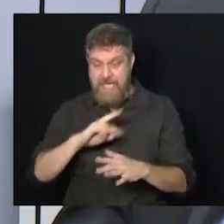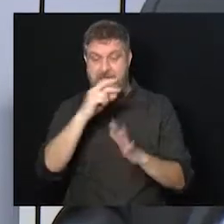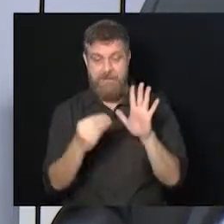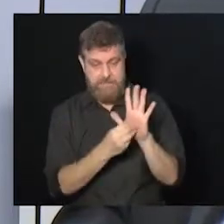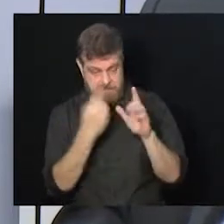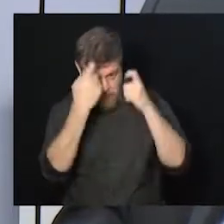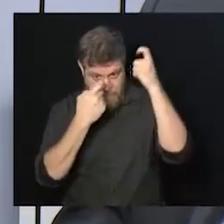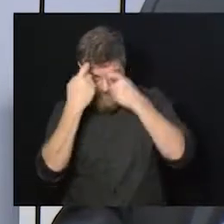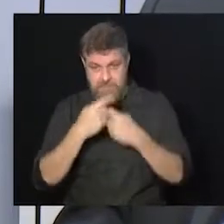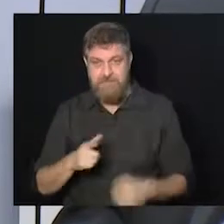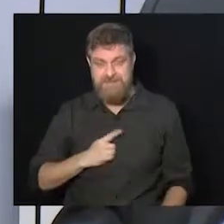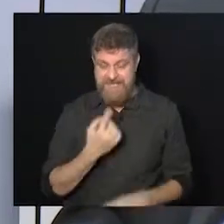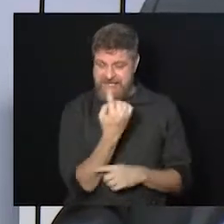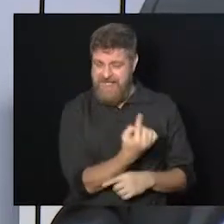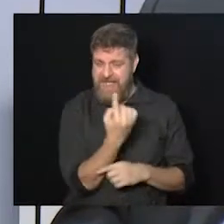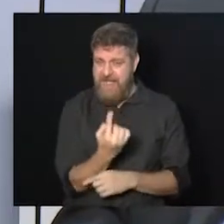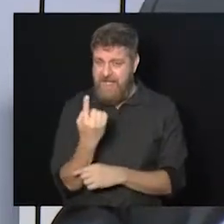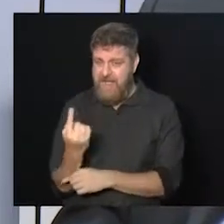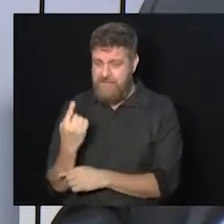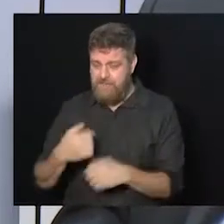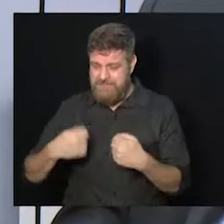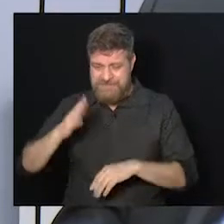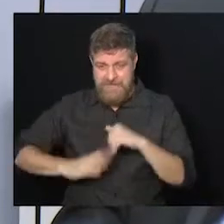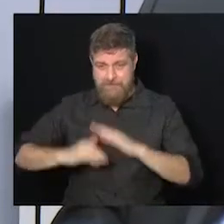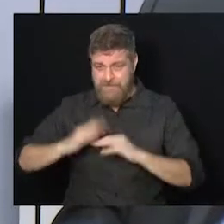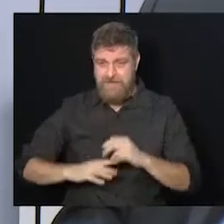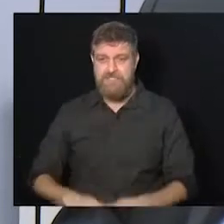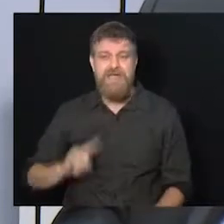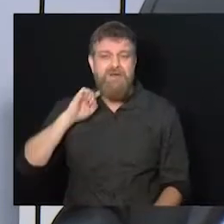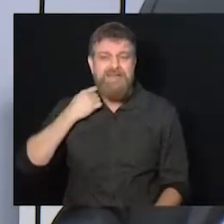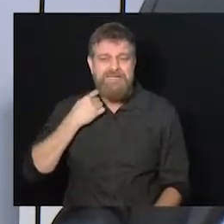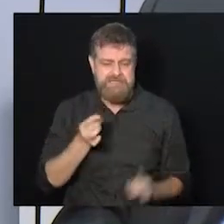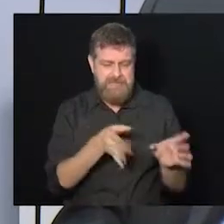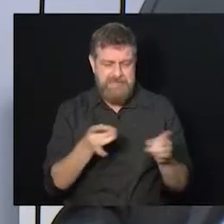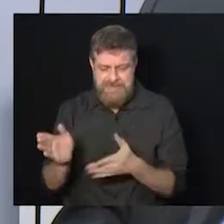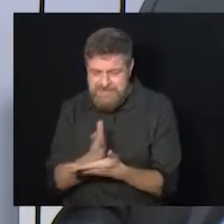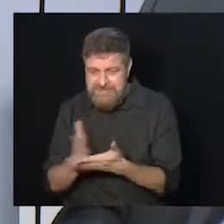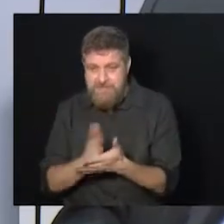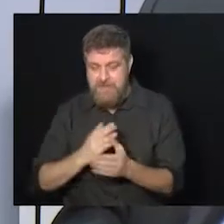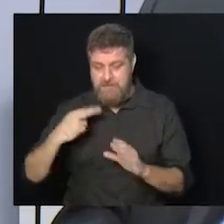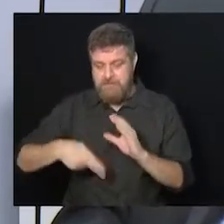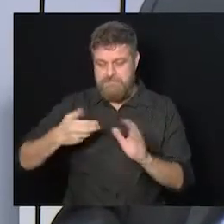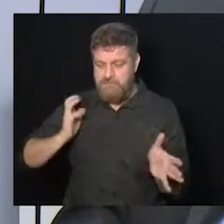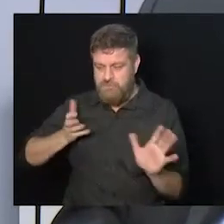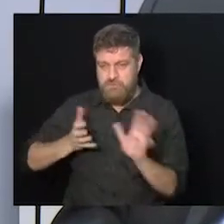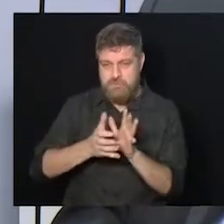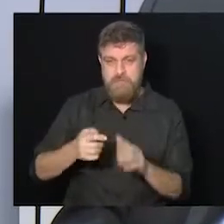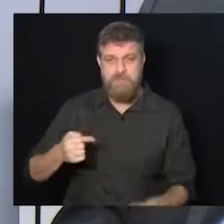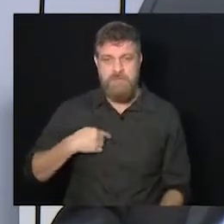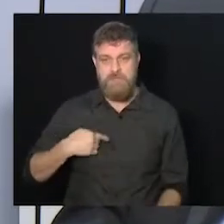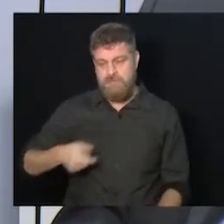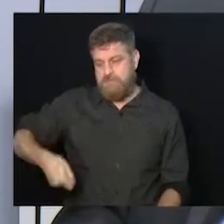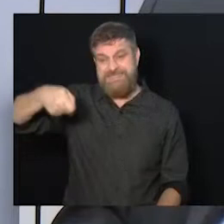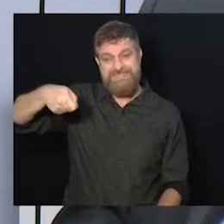socioambiental, cada um precisa fazer, né? Reduzir o lixo, reutilizar o que você... Eu já não levo mais sacola